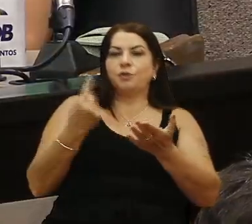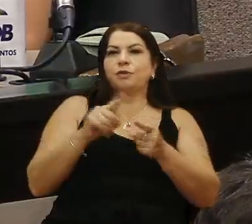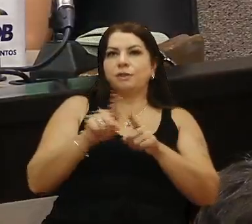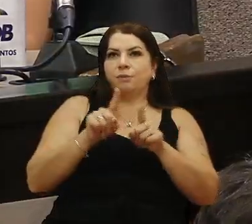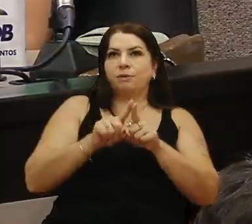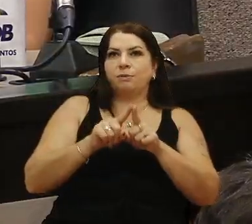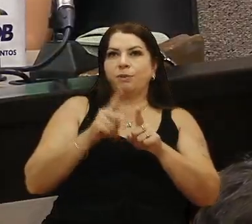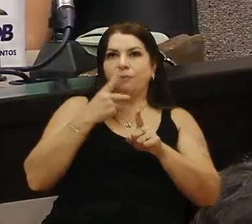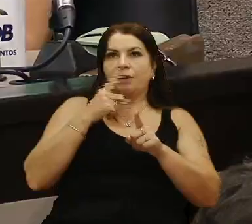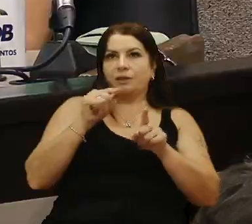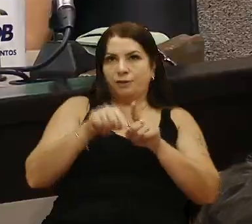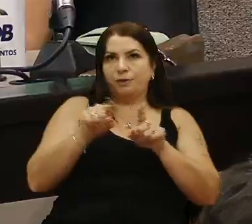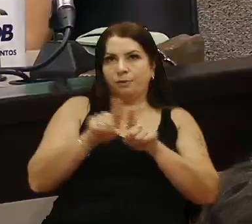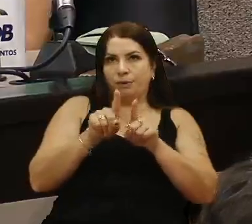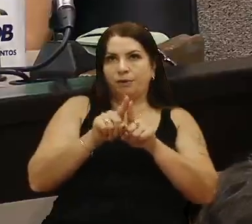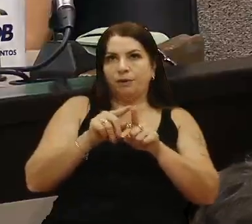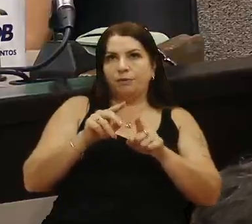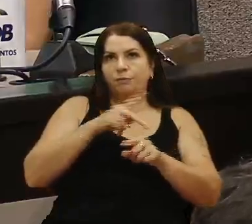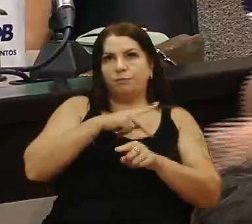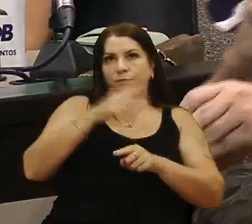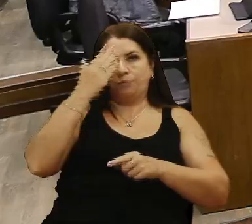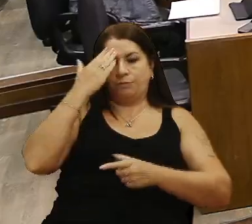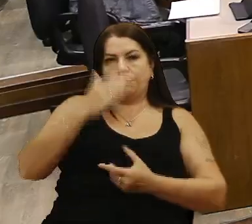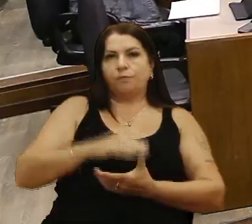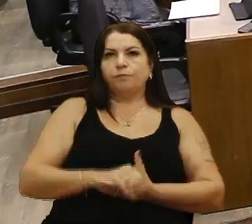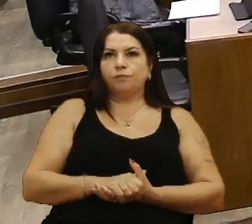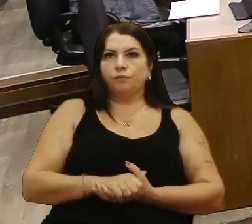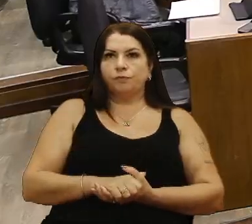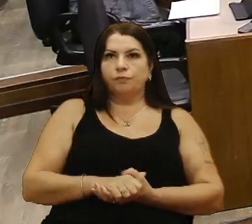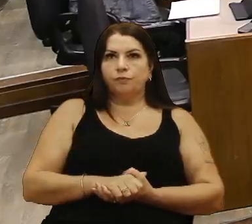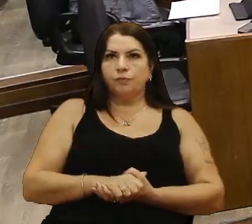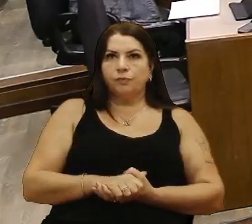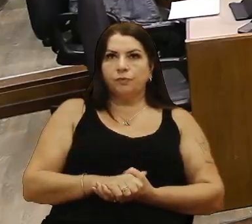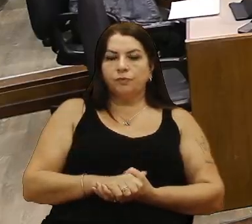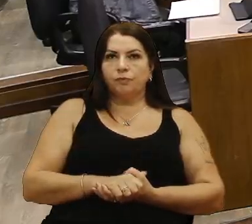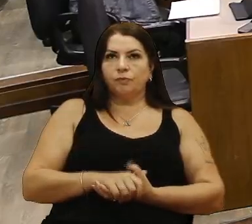para rebater isso também. Era isso, senhor presidente. Obrigada. Próximo vereador.